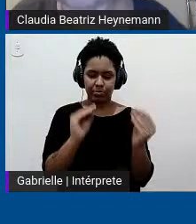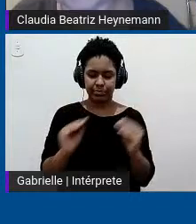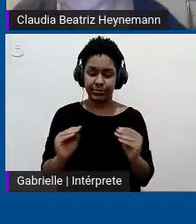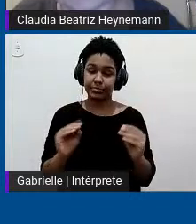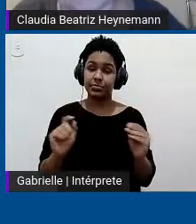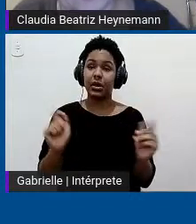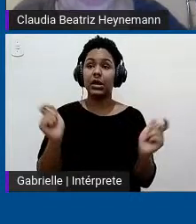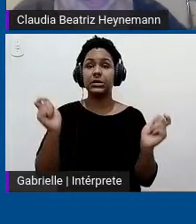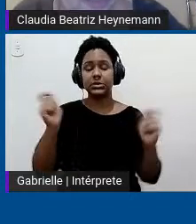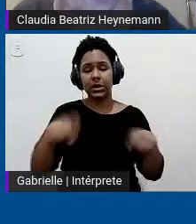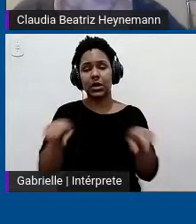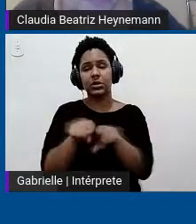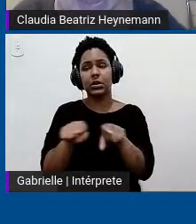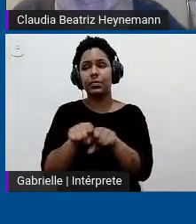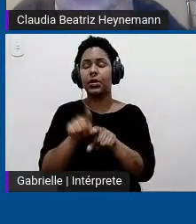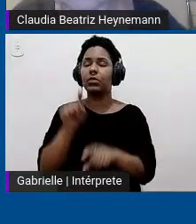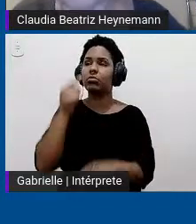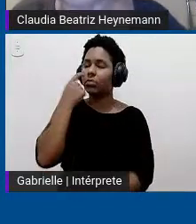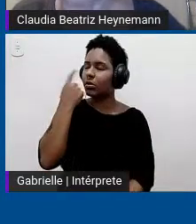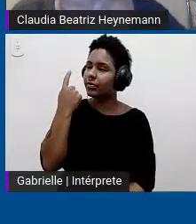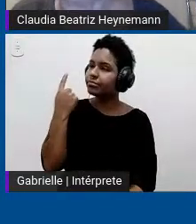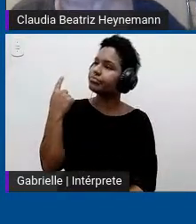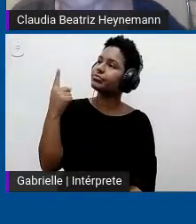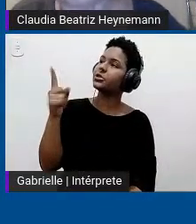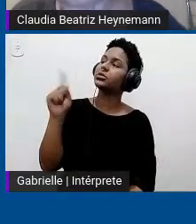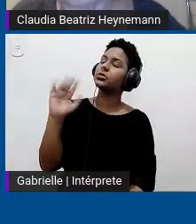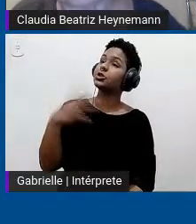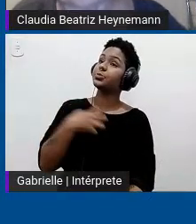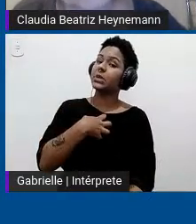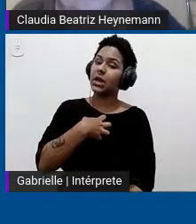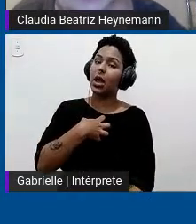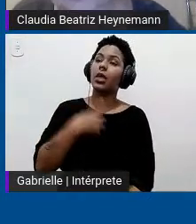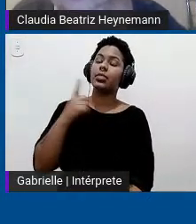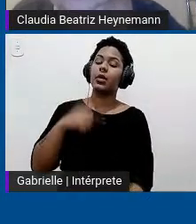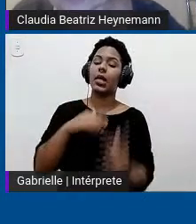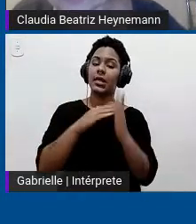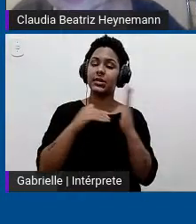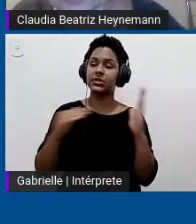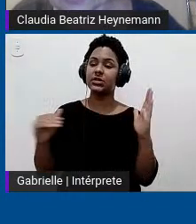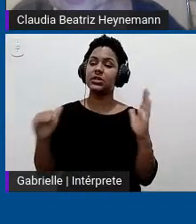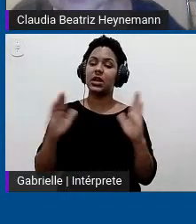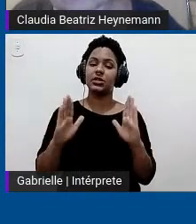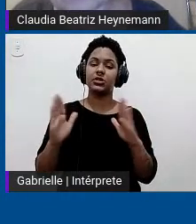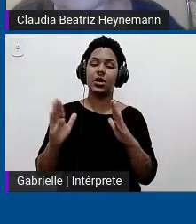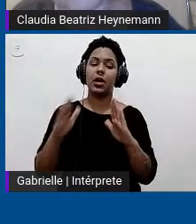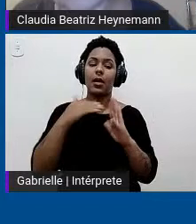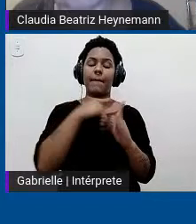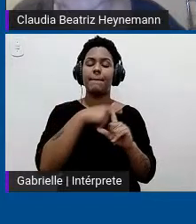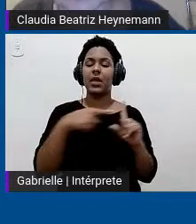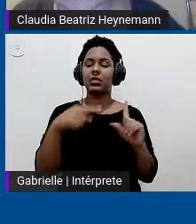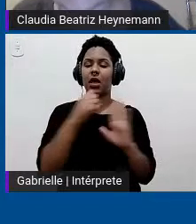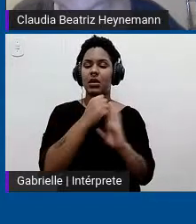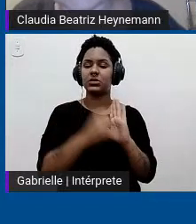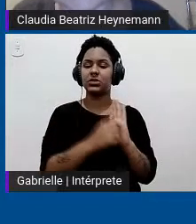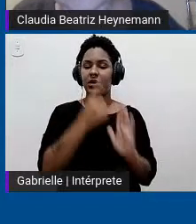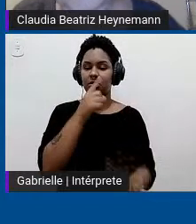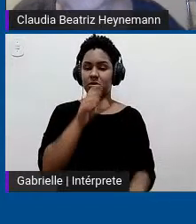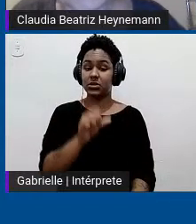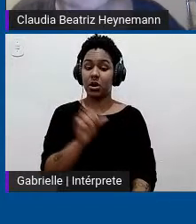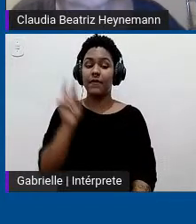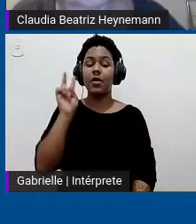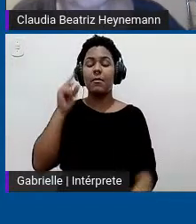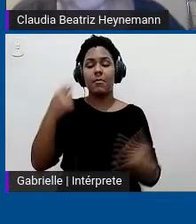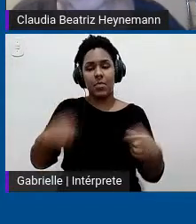poderiam ter sido inspiradas na estética da segunda metade do século XIX, devendo se lembrar a